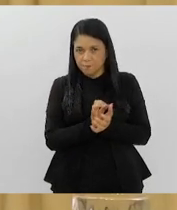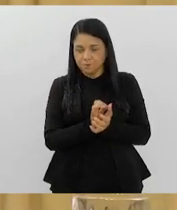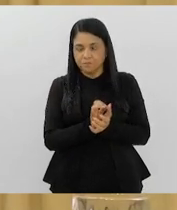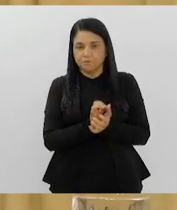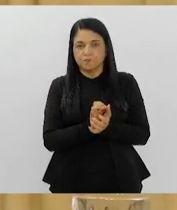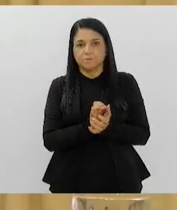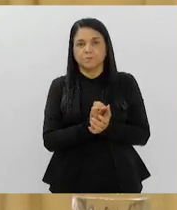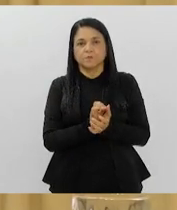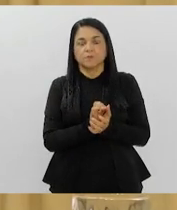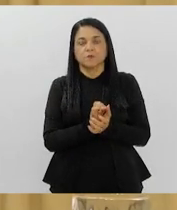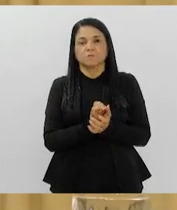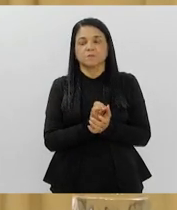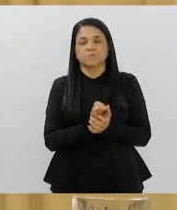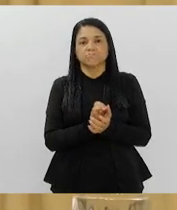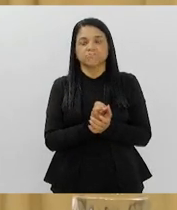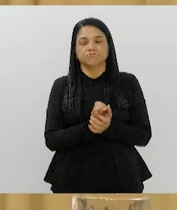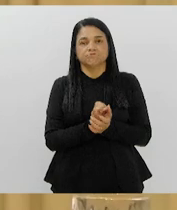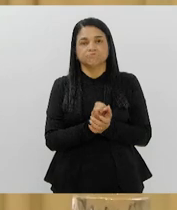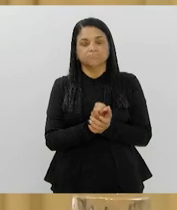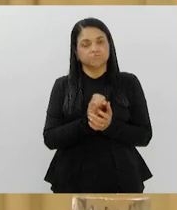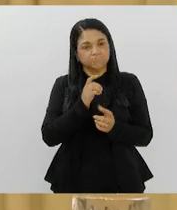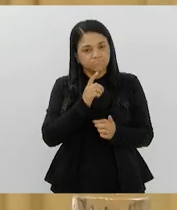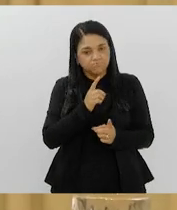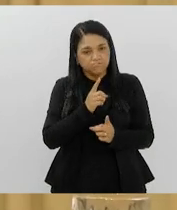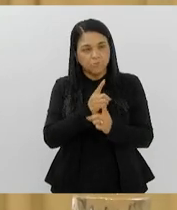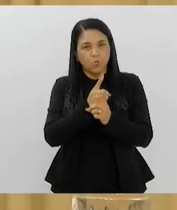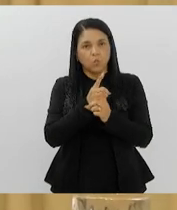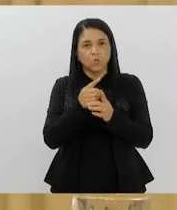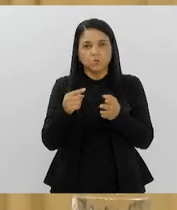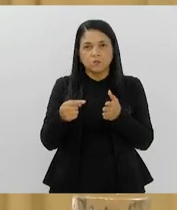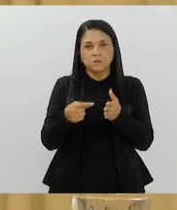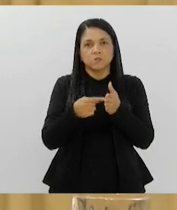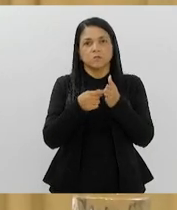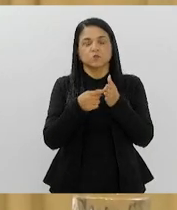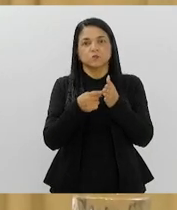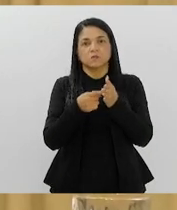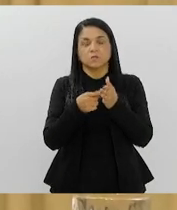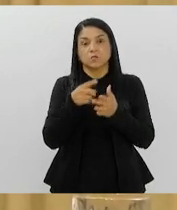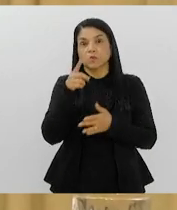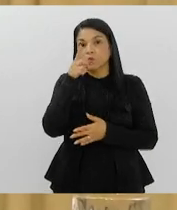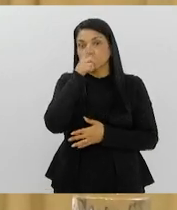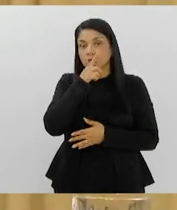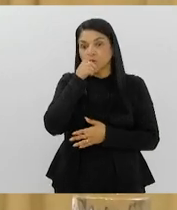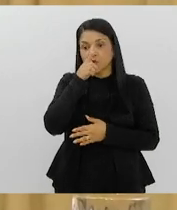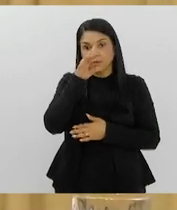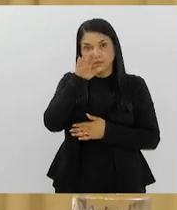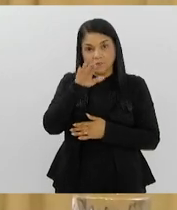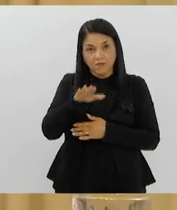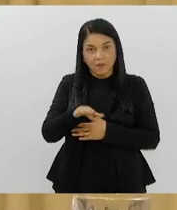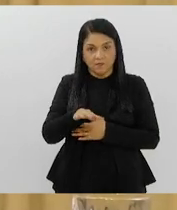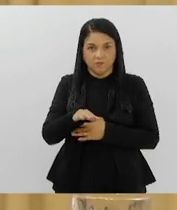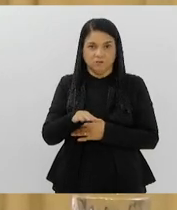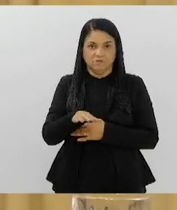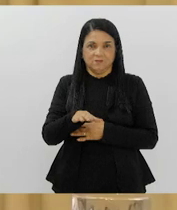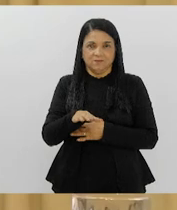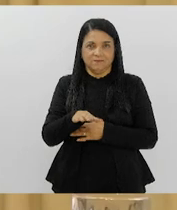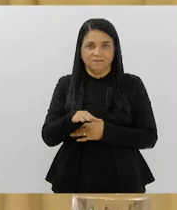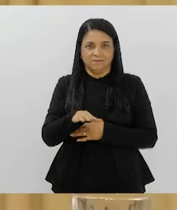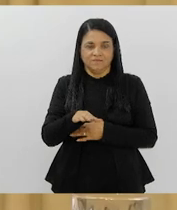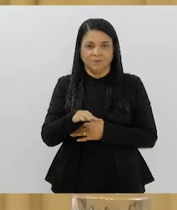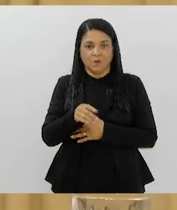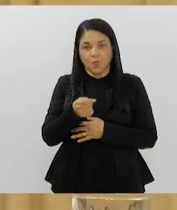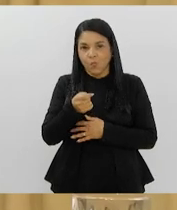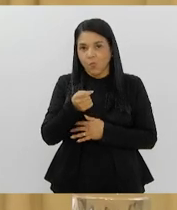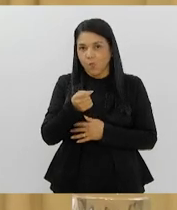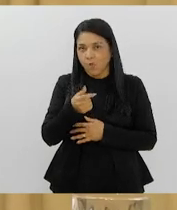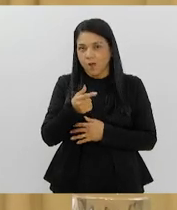seguidamente nos deparamos, por exemplo, com denúncias no domingo à tarde, domingo final do dia, para o dia seguinte,